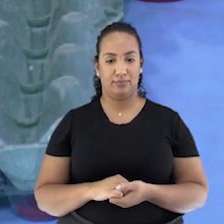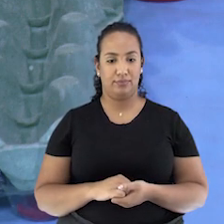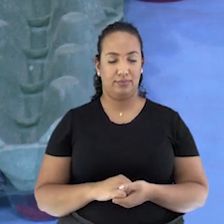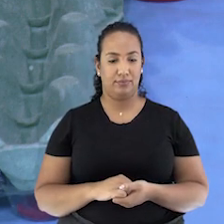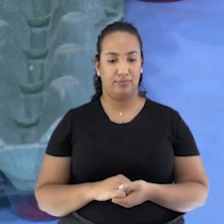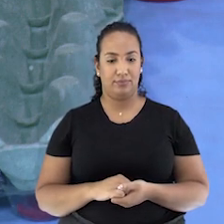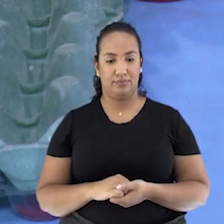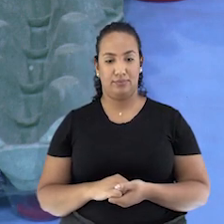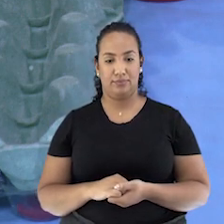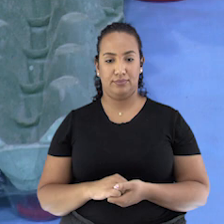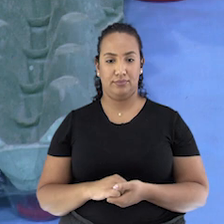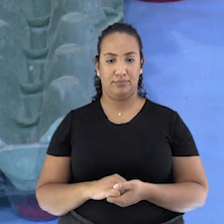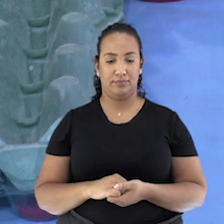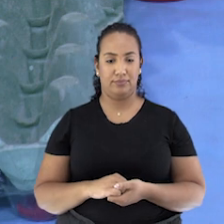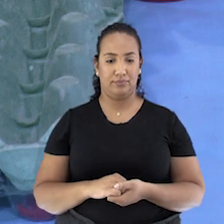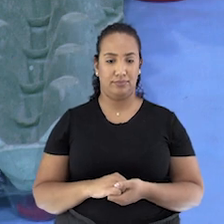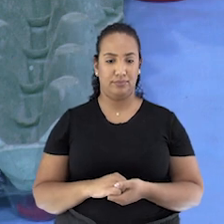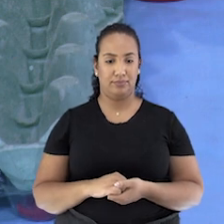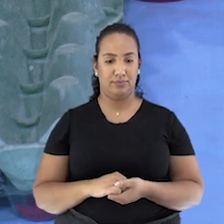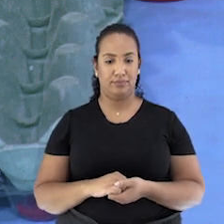Pode fazer um